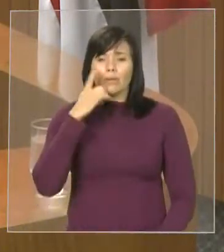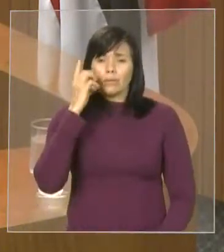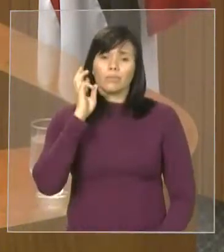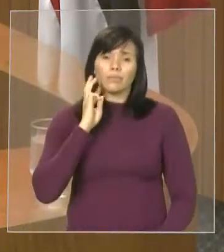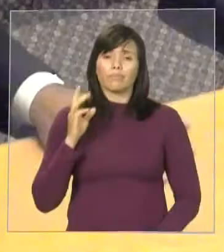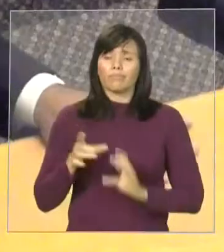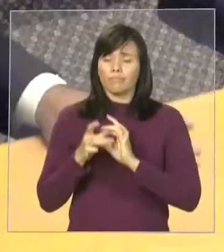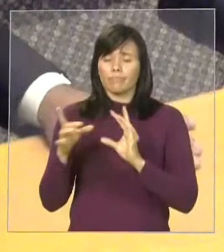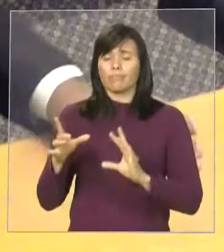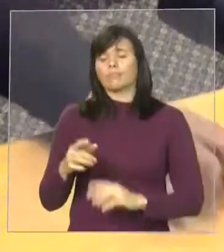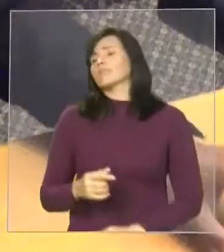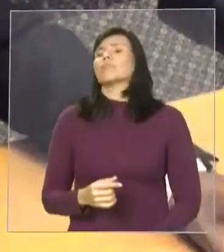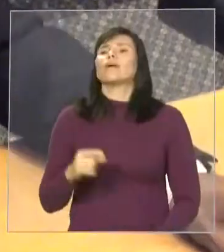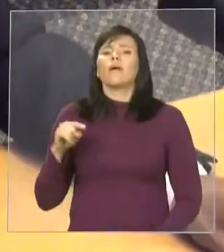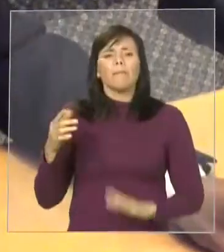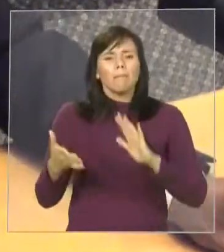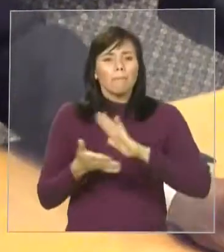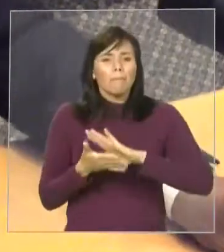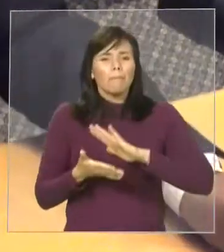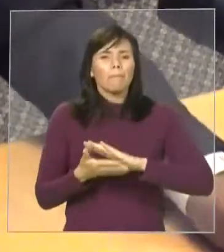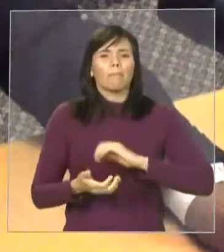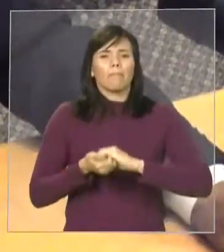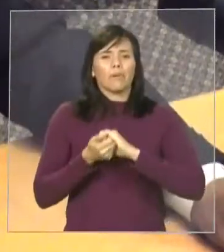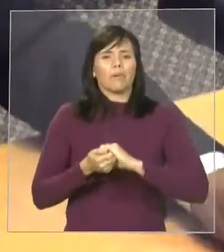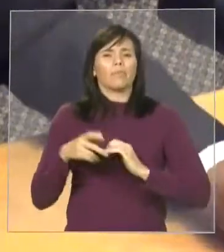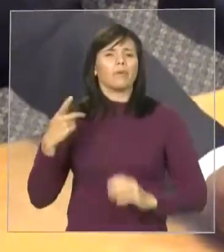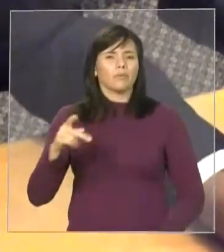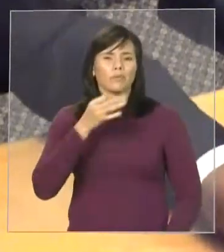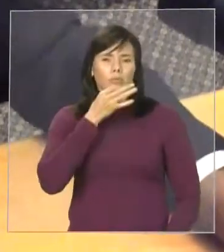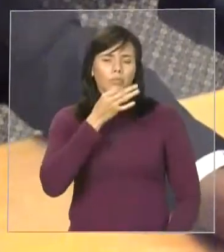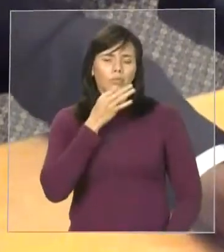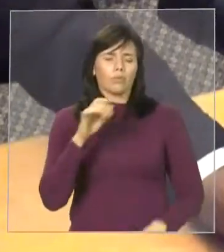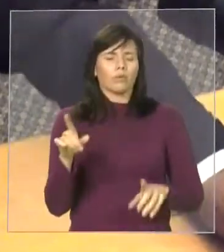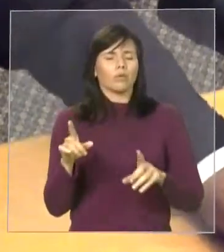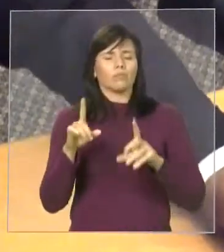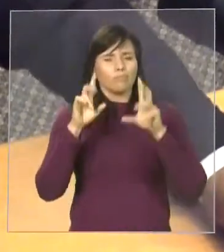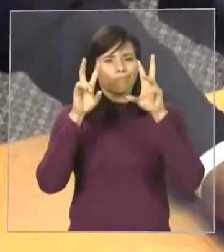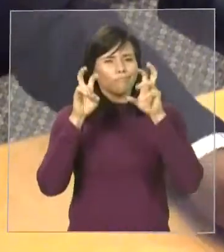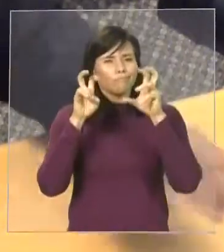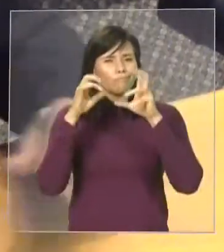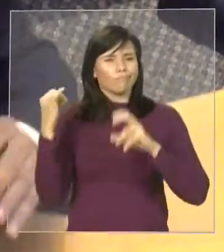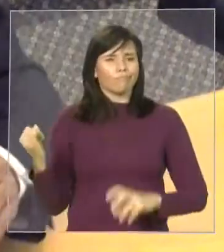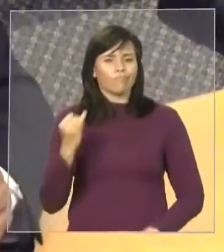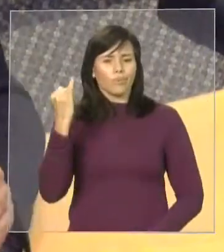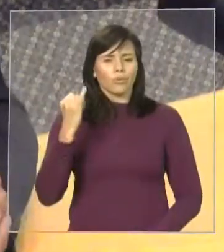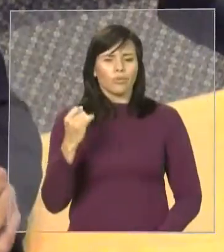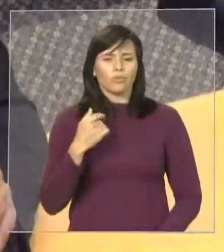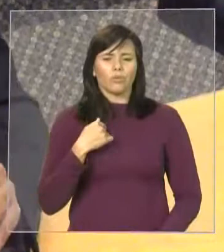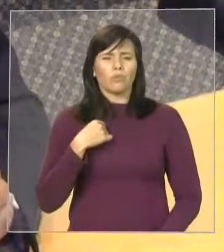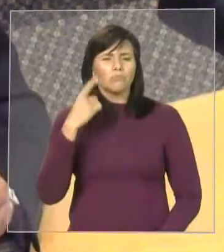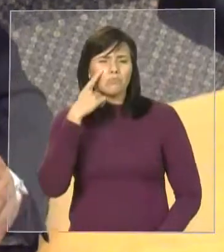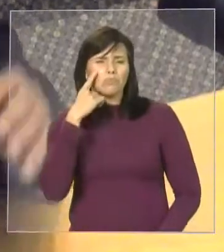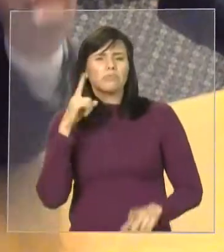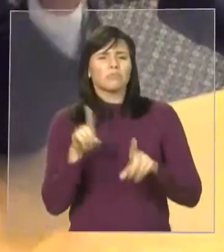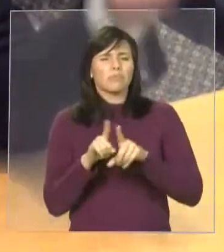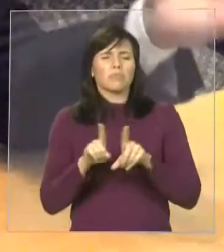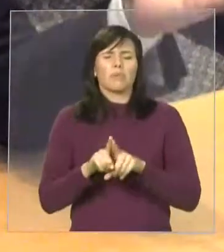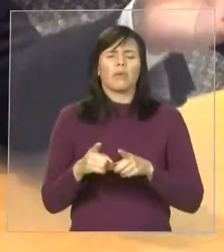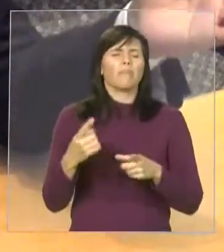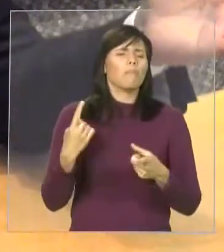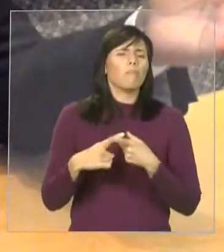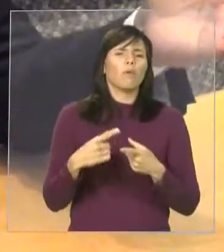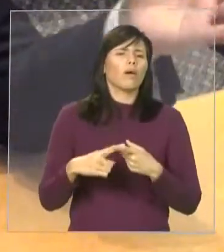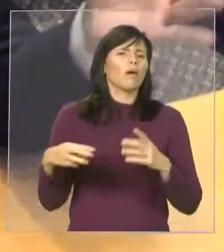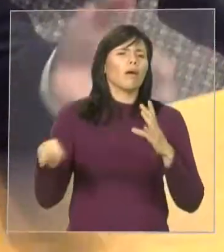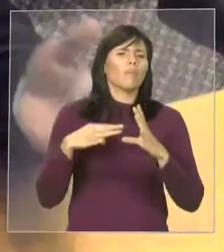lá na CCJ e trazer essa temática e essa discussão. Por que essa brevidade? Por que tanta urgência? E fica o nosso questionamento com um